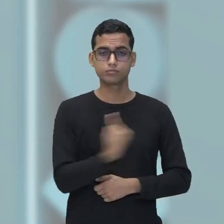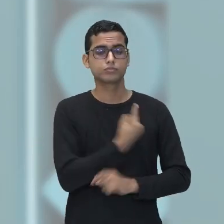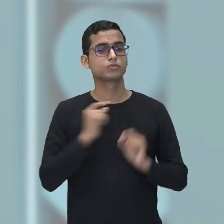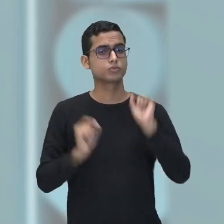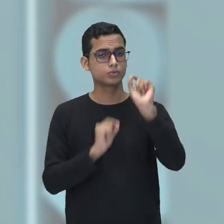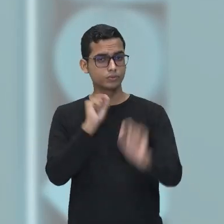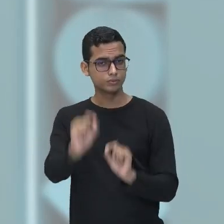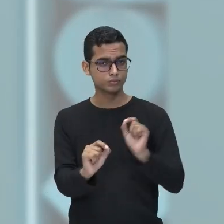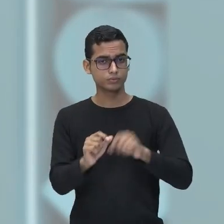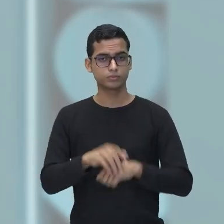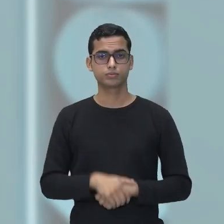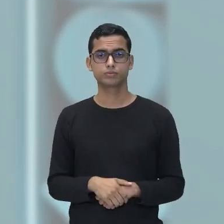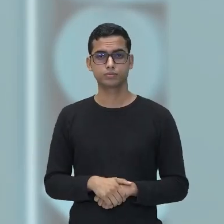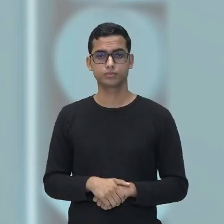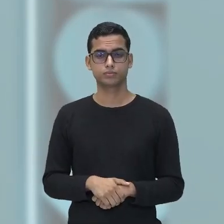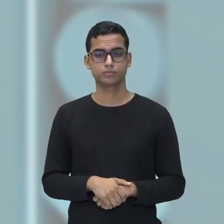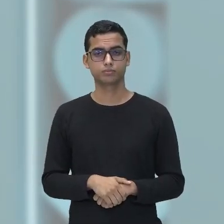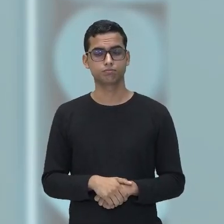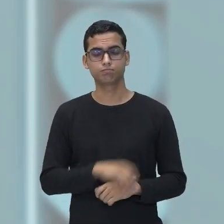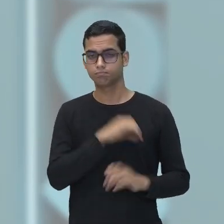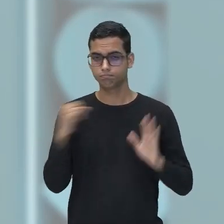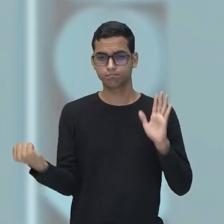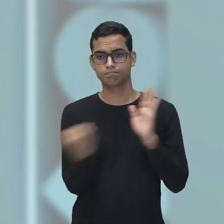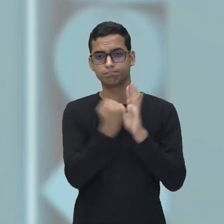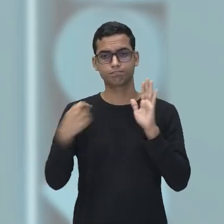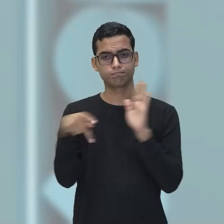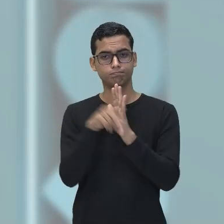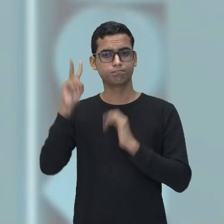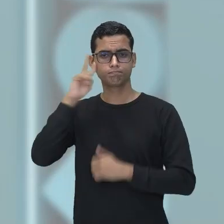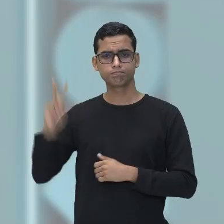um fato histórico importante que